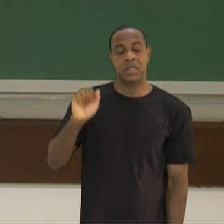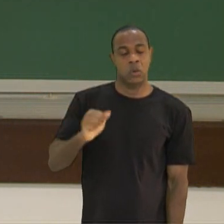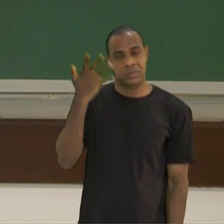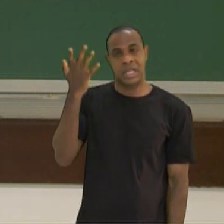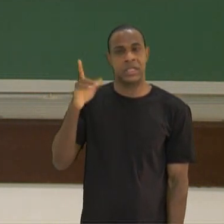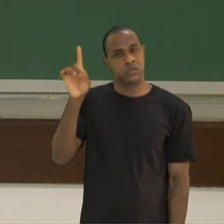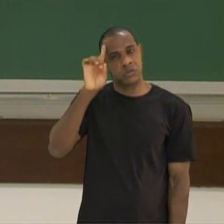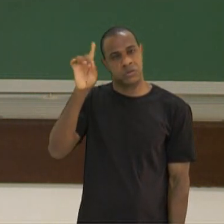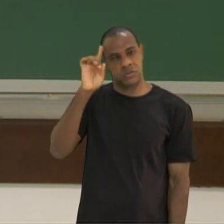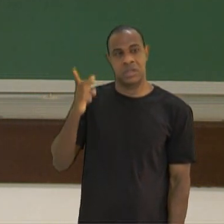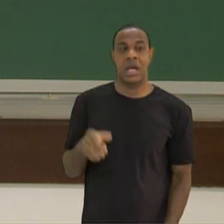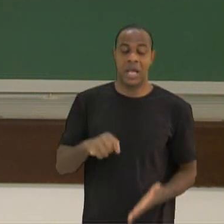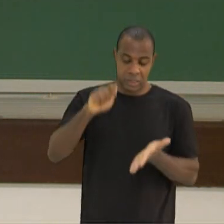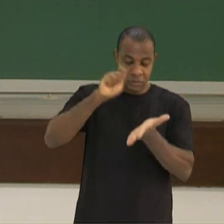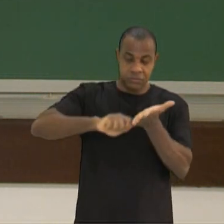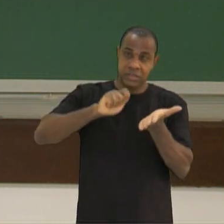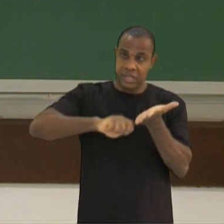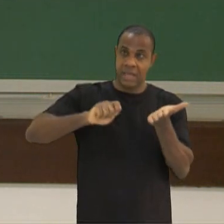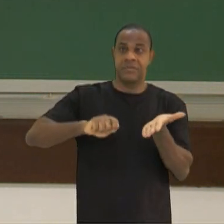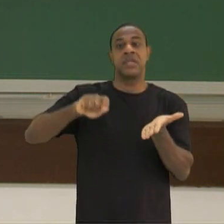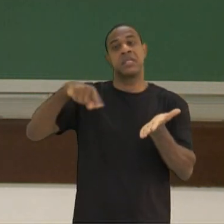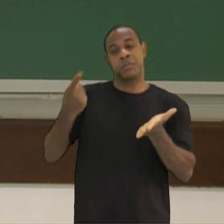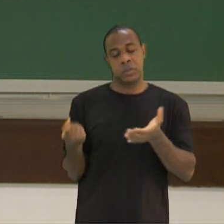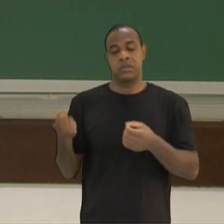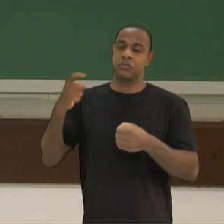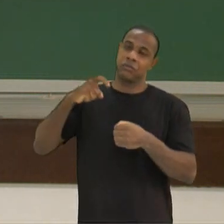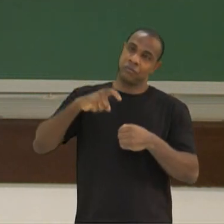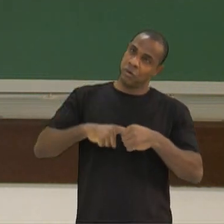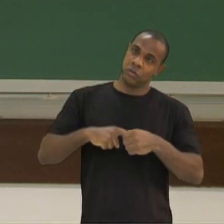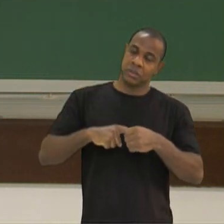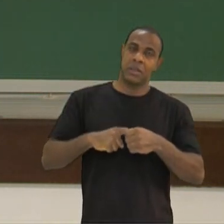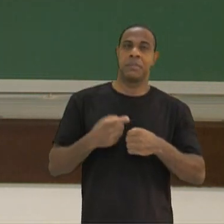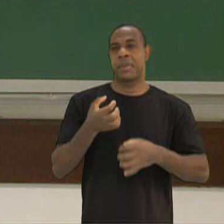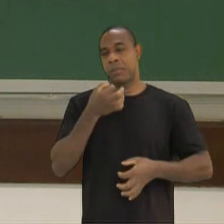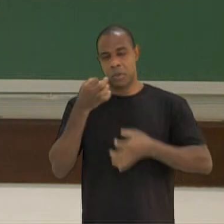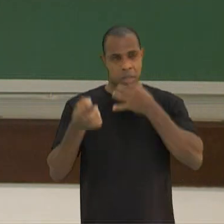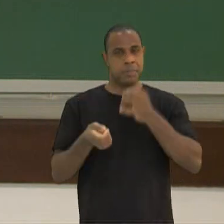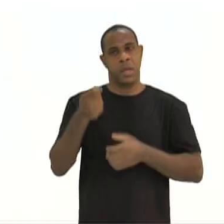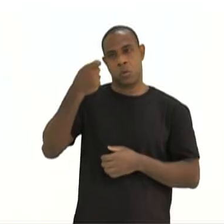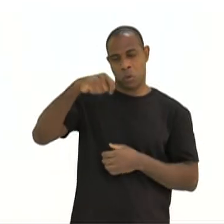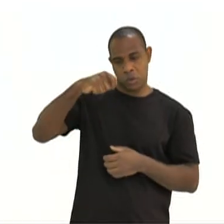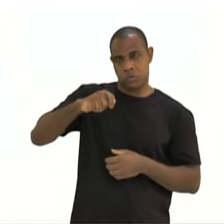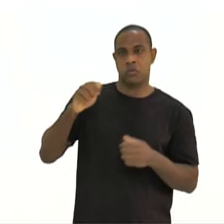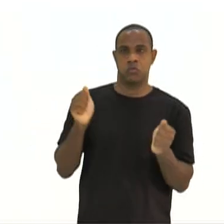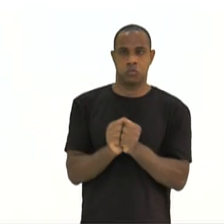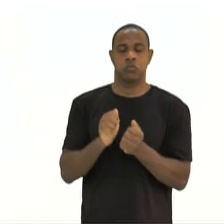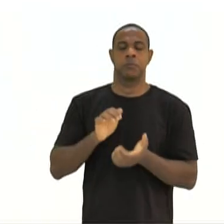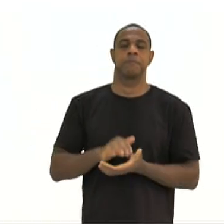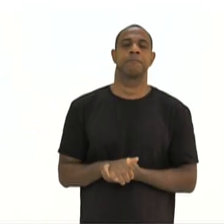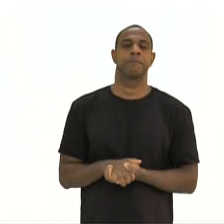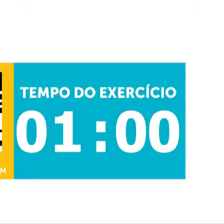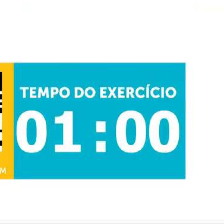tentar? Então anota aí e a gente já volta para comentar, corrigir juntos aqui.